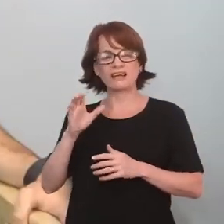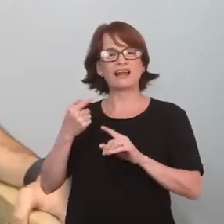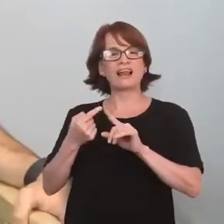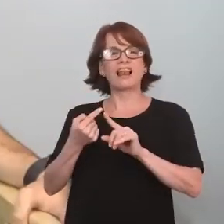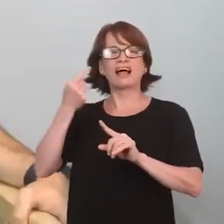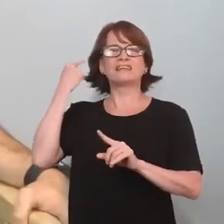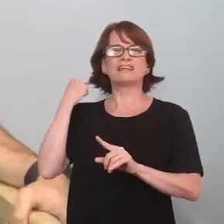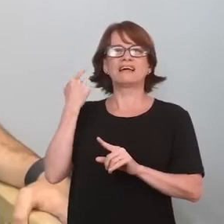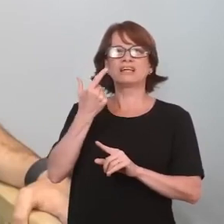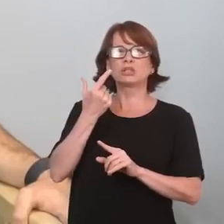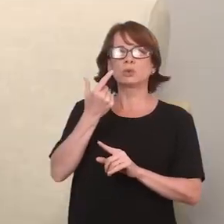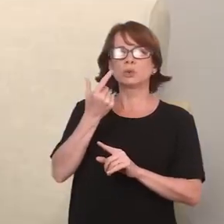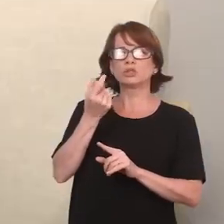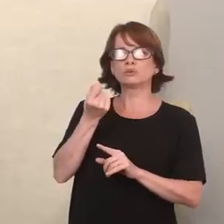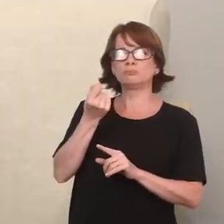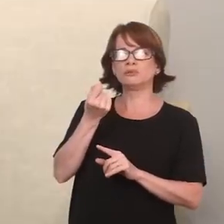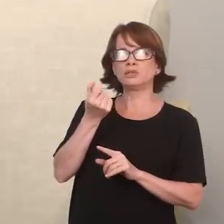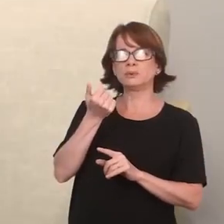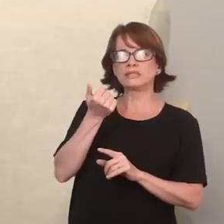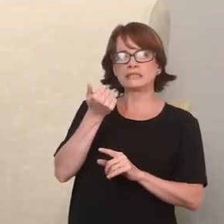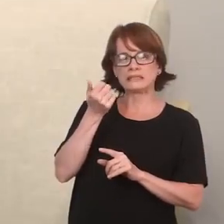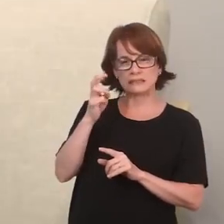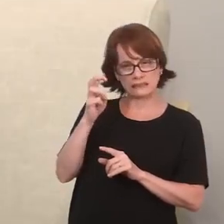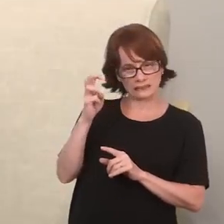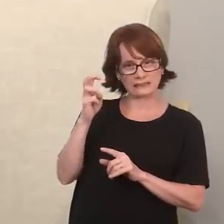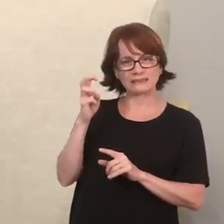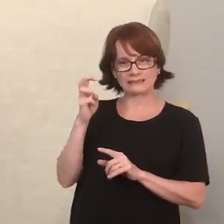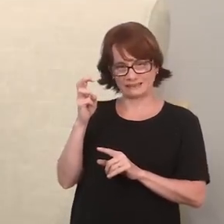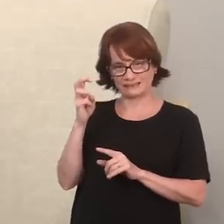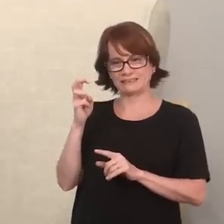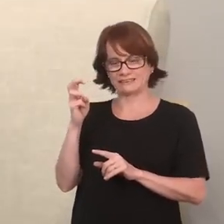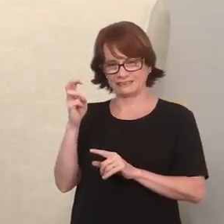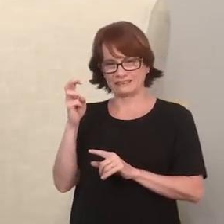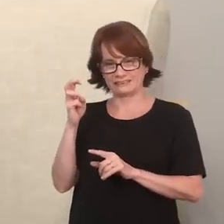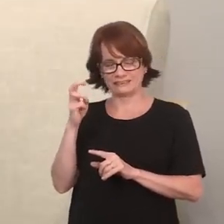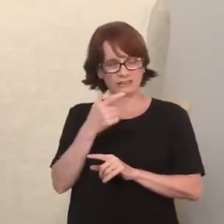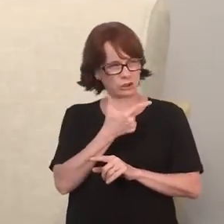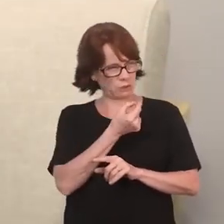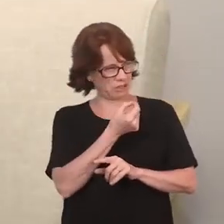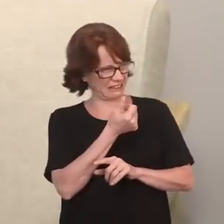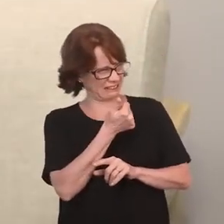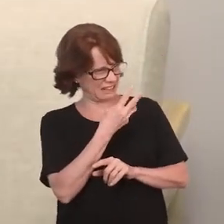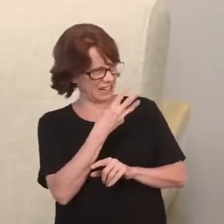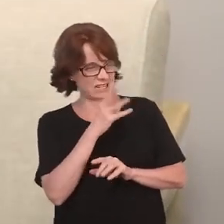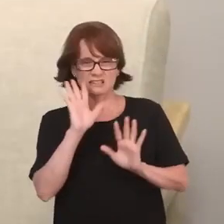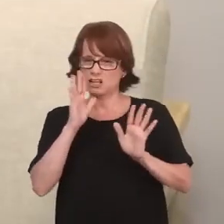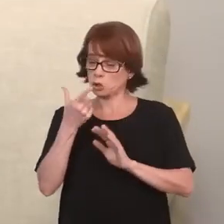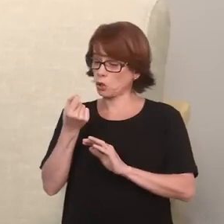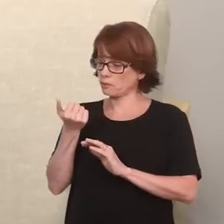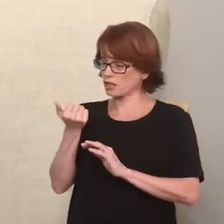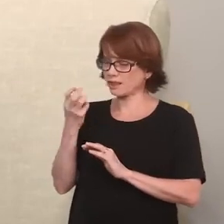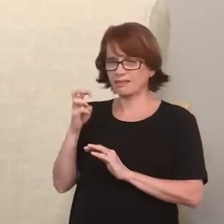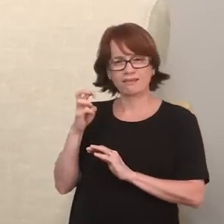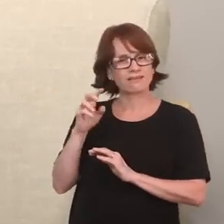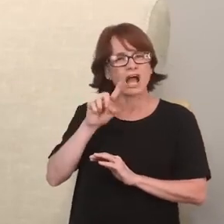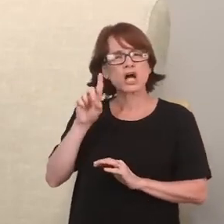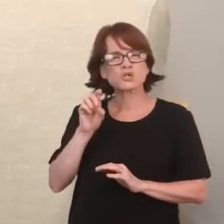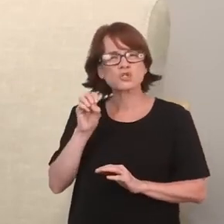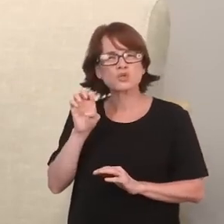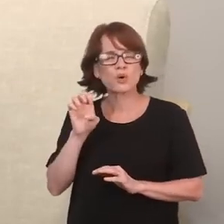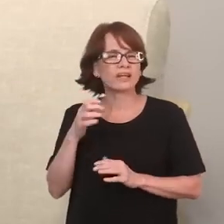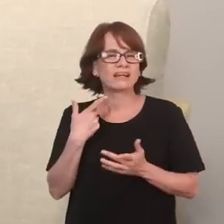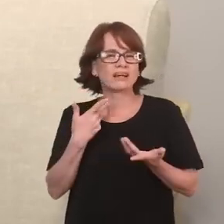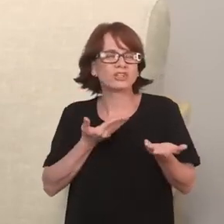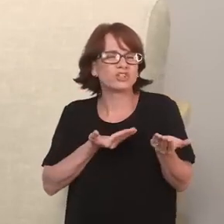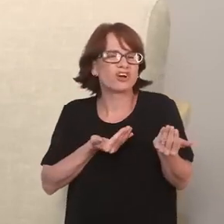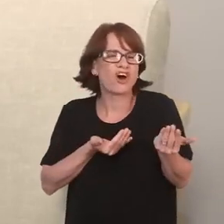2013, 2014. Não, acho que foi 2015. 2015. Acho que foi 2015. A Zoe era uma menina, 16 anos,